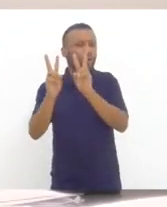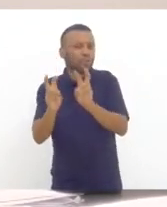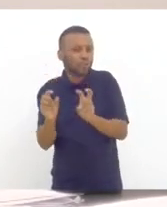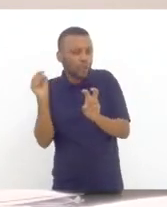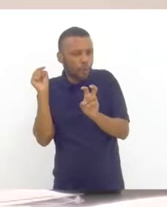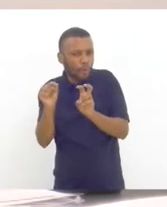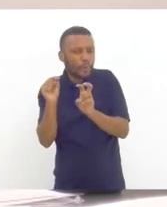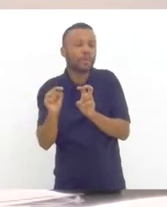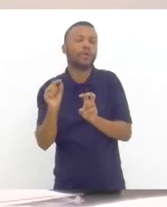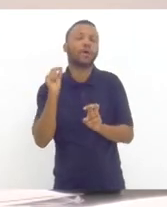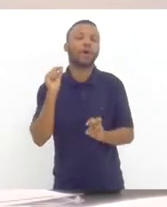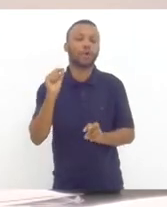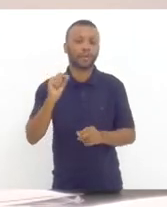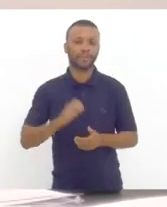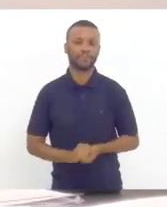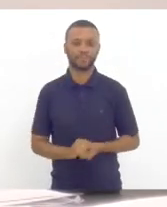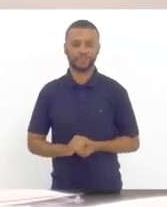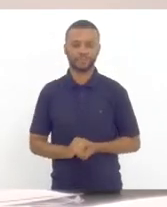consoante